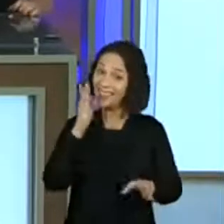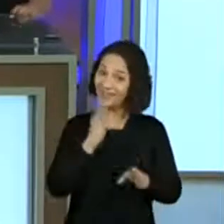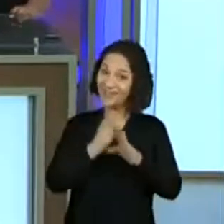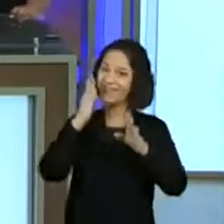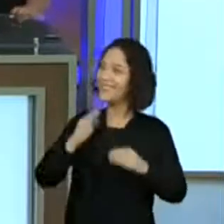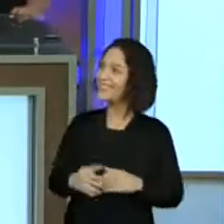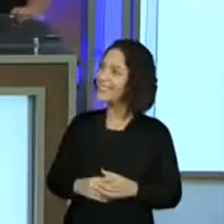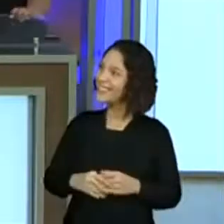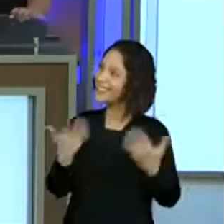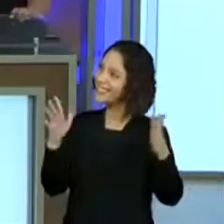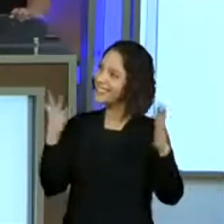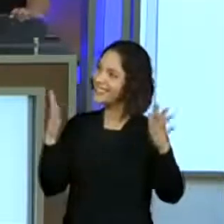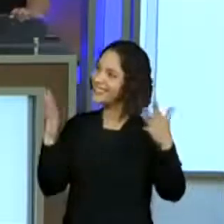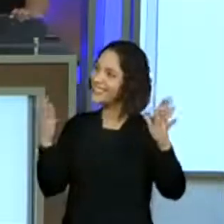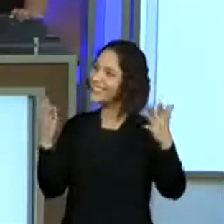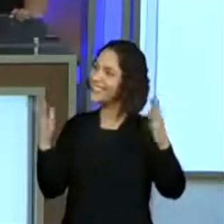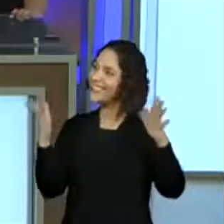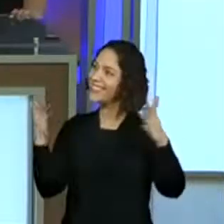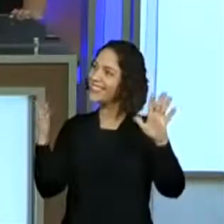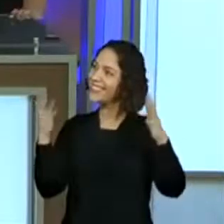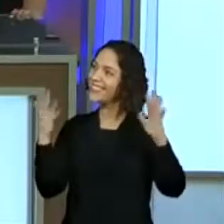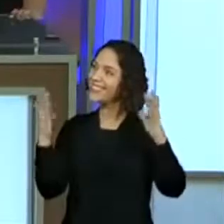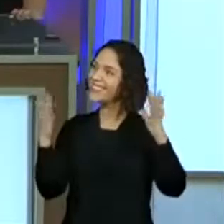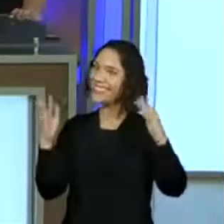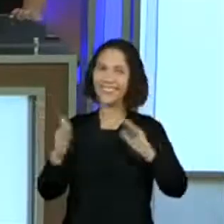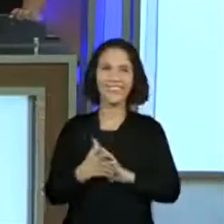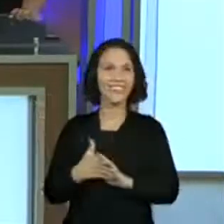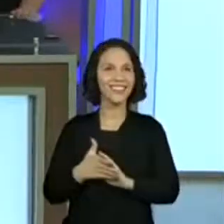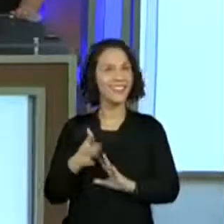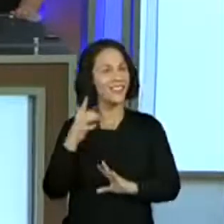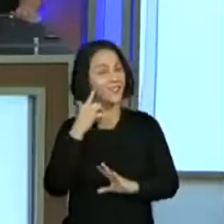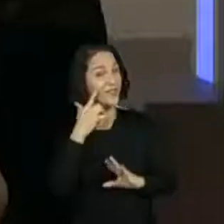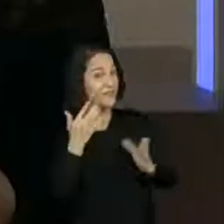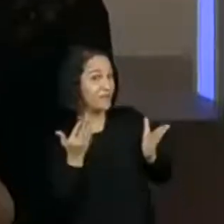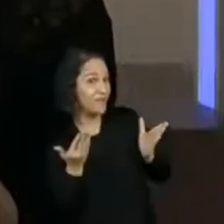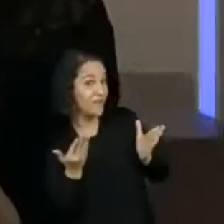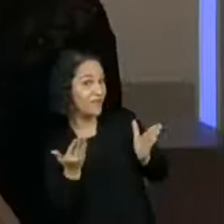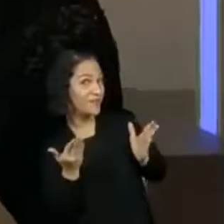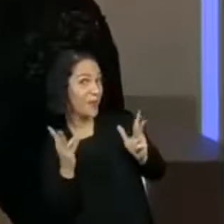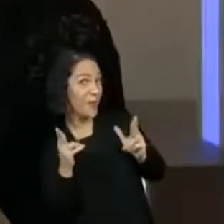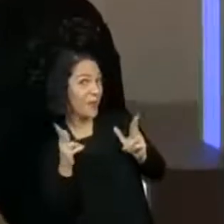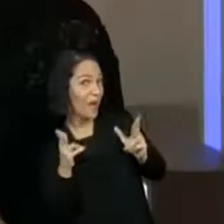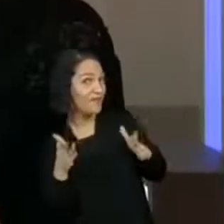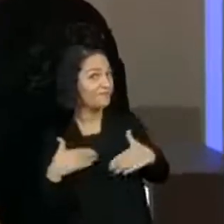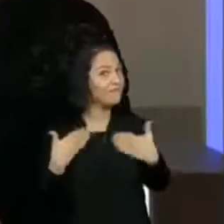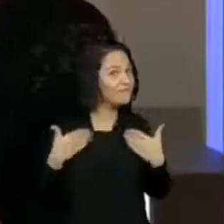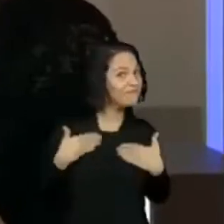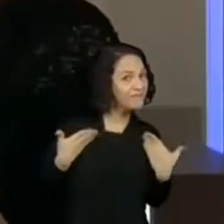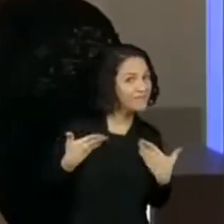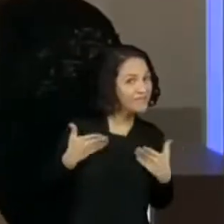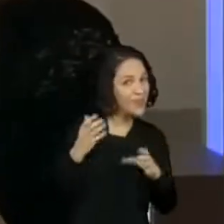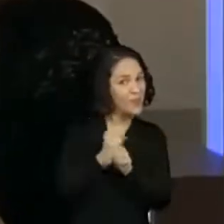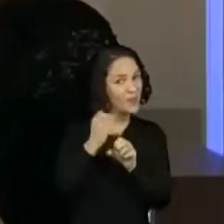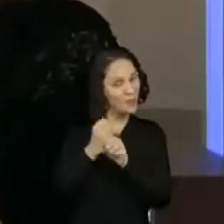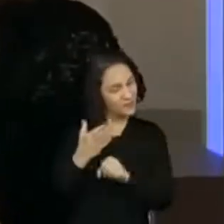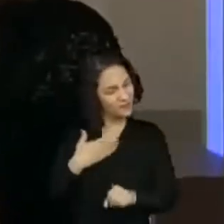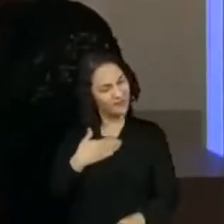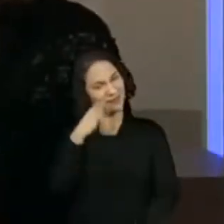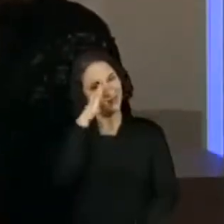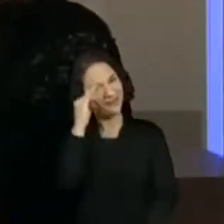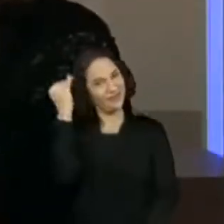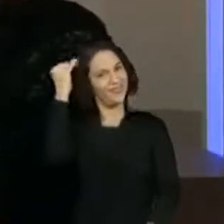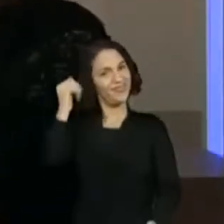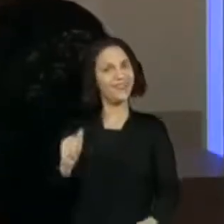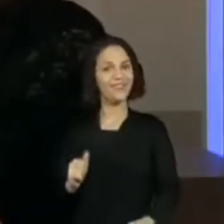Oh. Olha aqui. Claro que eu derrubei. Olha aqui. Que alegria. Ponto para a Prorê.